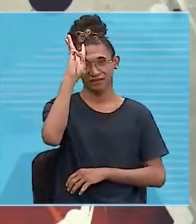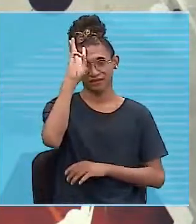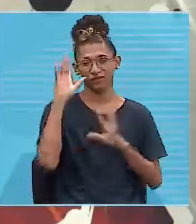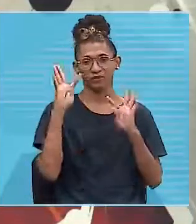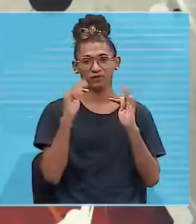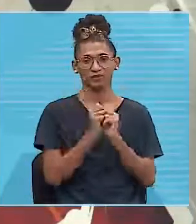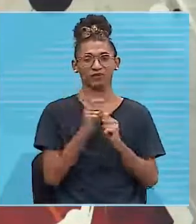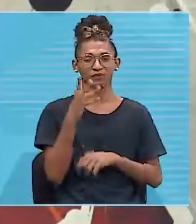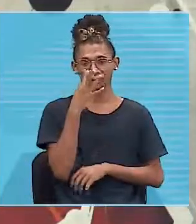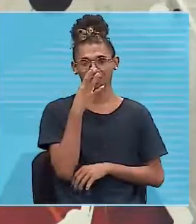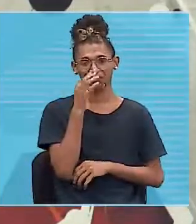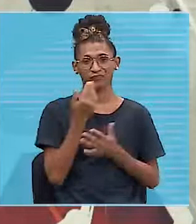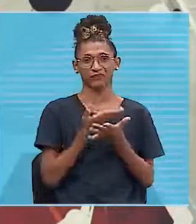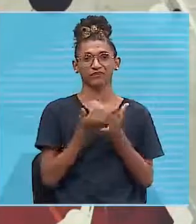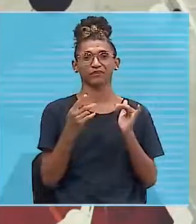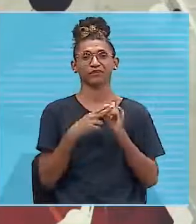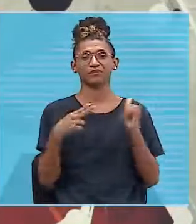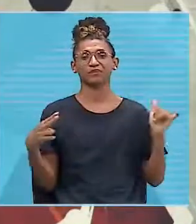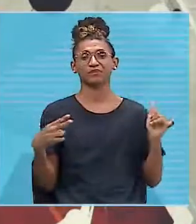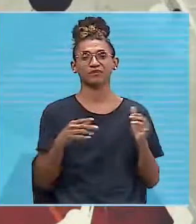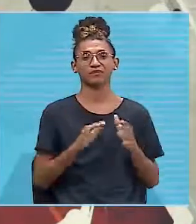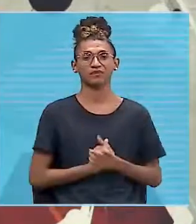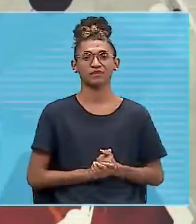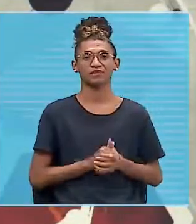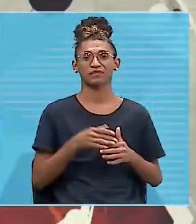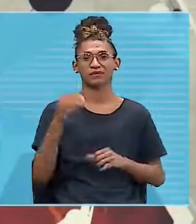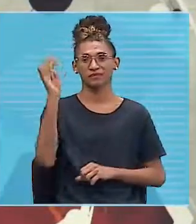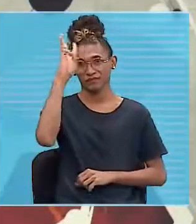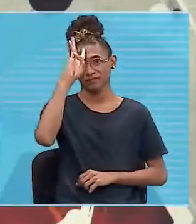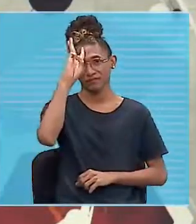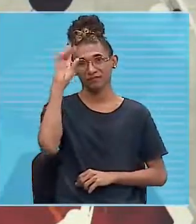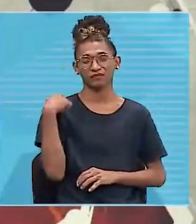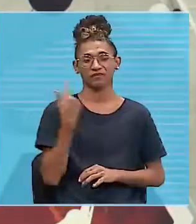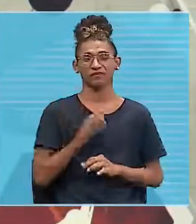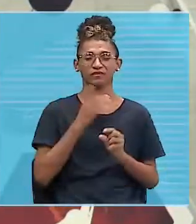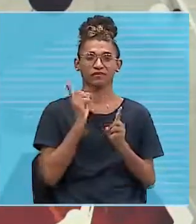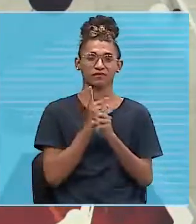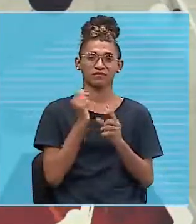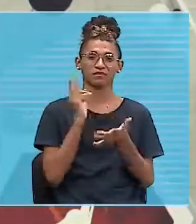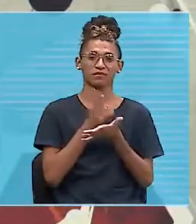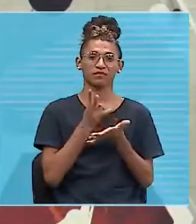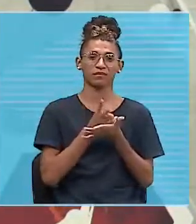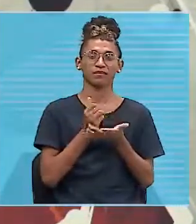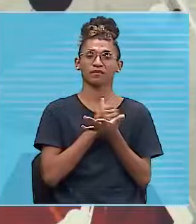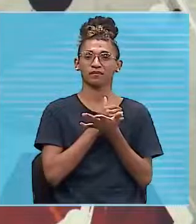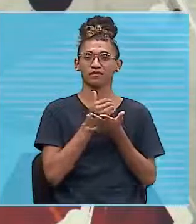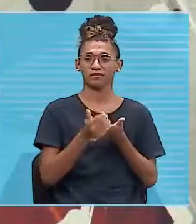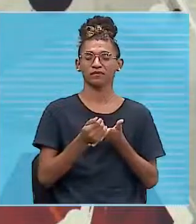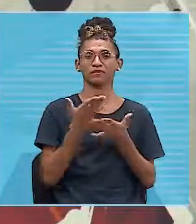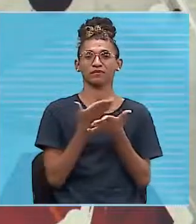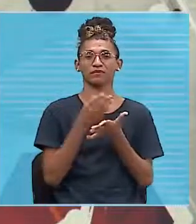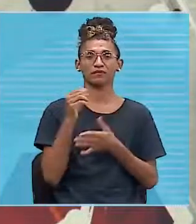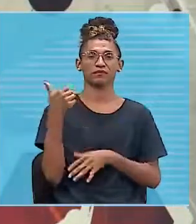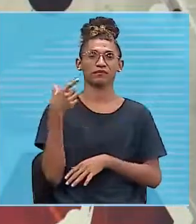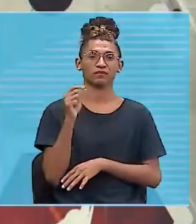através do canal educação Olha aí terça-feira nosso encontro tradicional começando agora às 10:20 até às